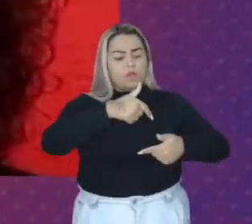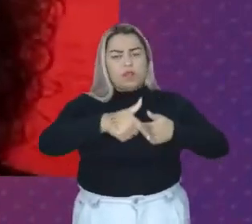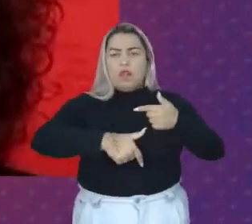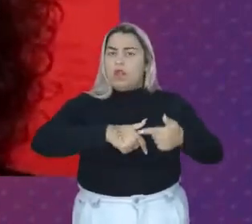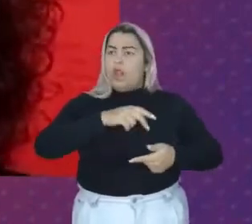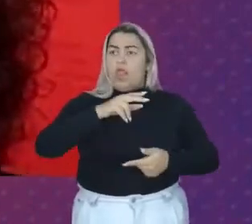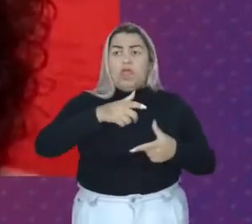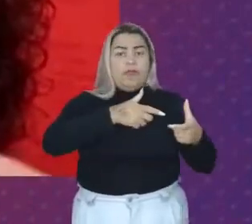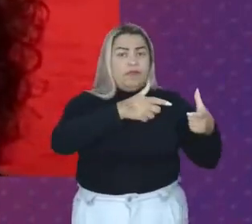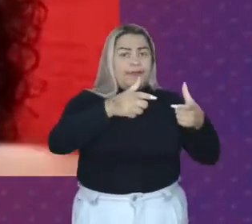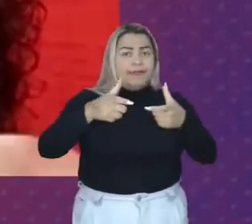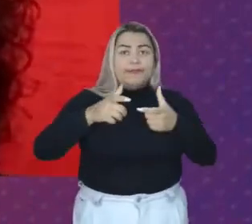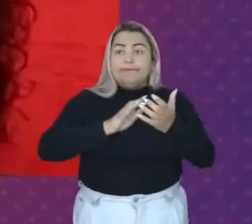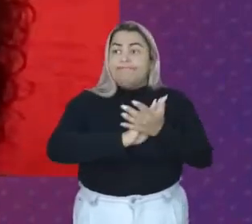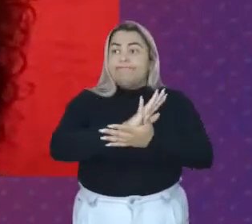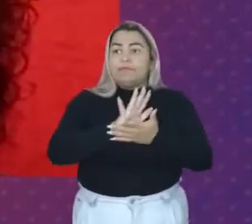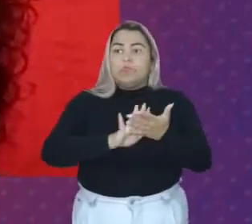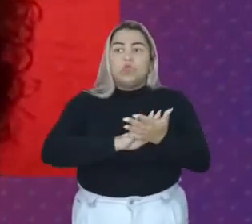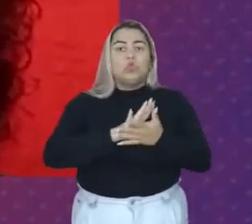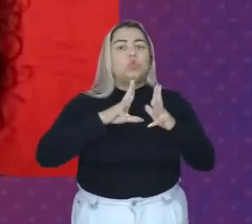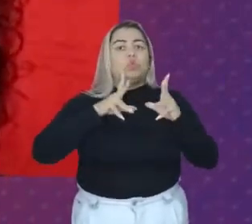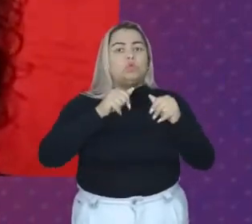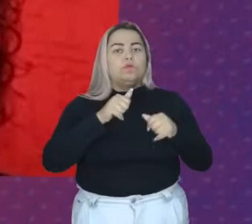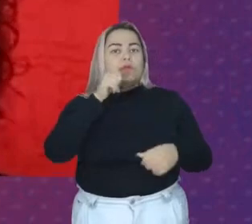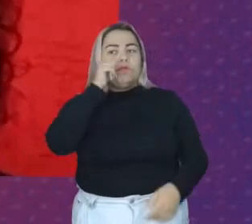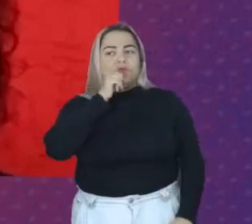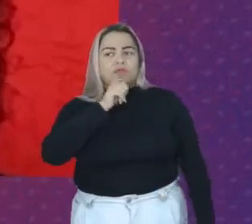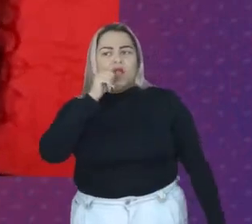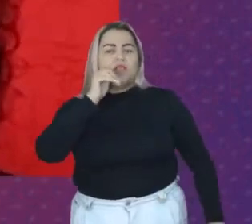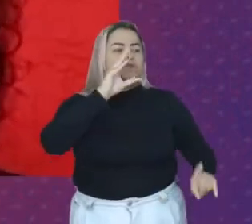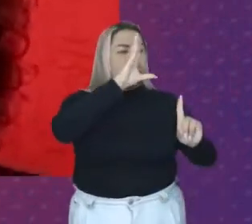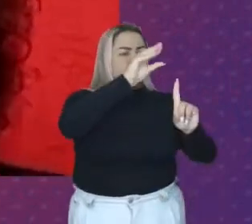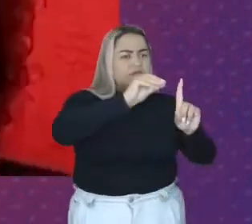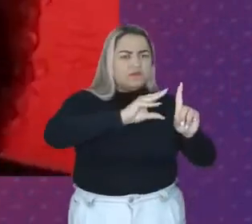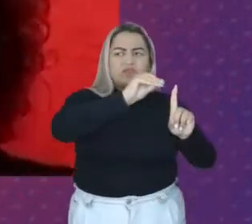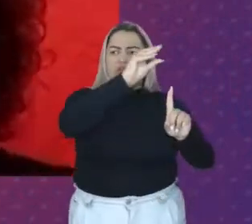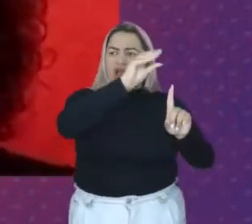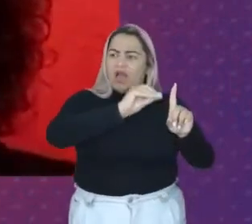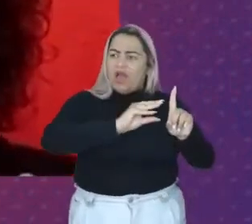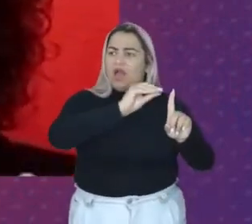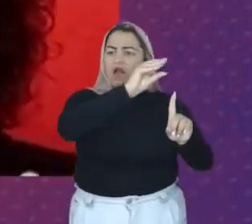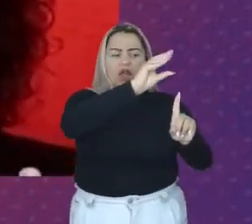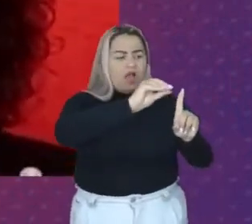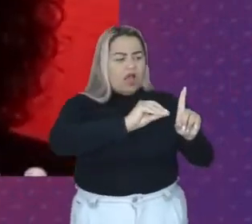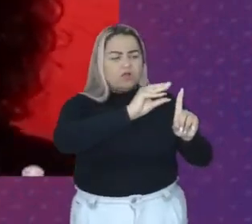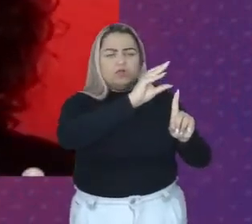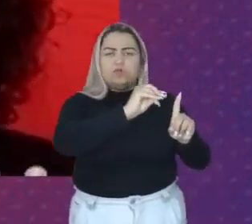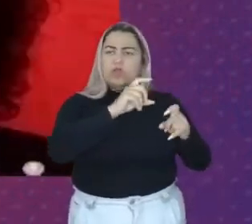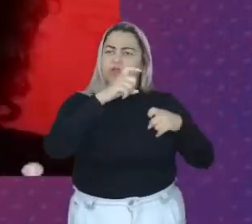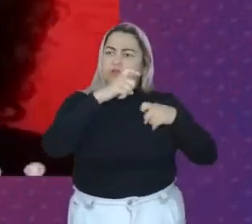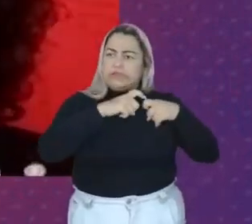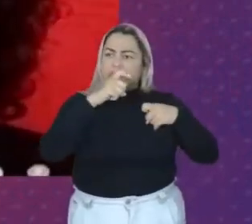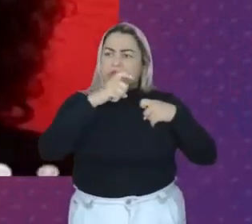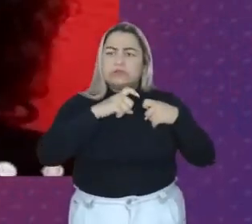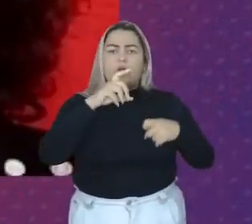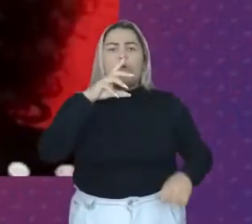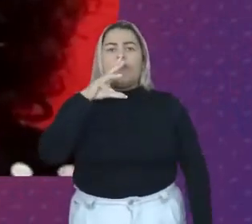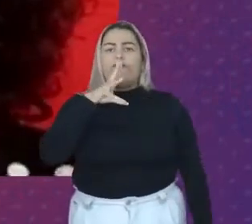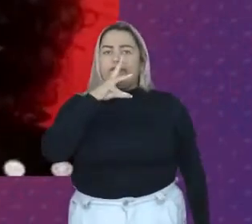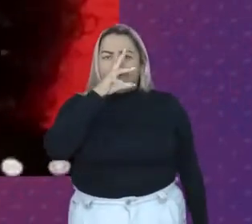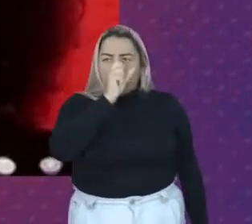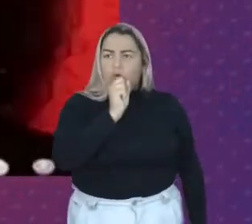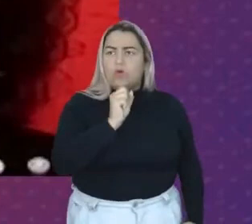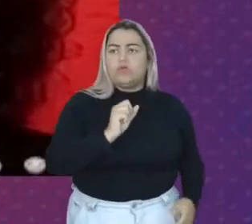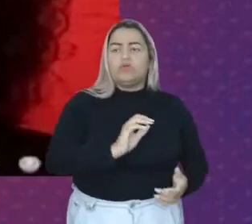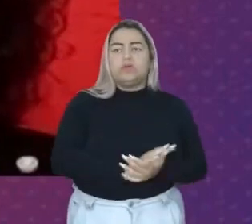nenhum. Então, nós mulheres, o tempo todo, a gente está sendo assediada todo o tempo, e a questão do assédio sexual é muito, muito forte. Essa